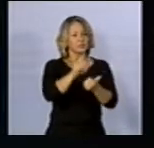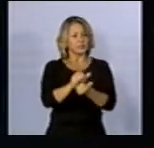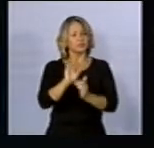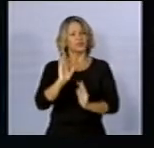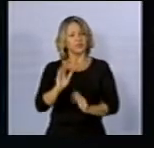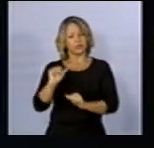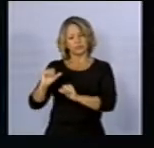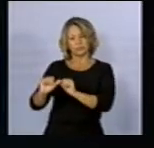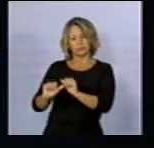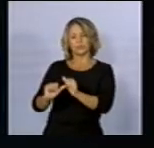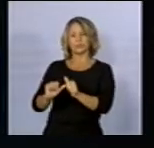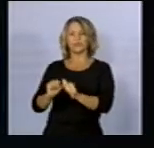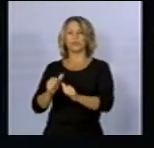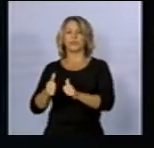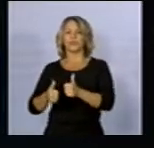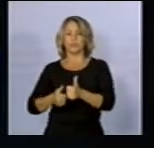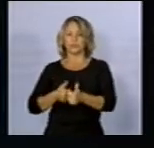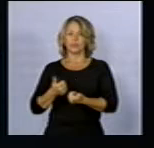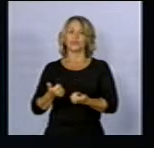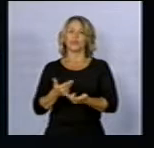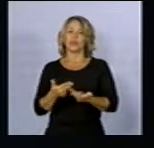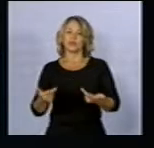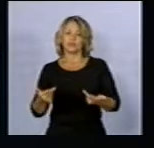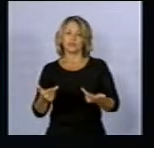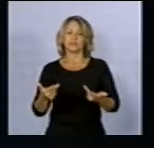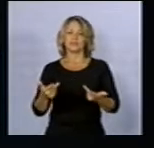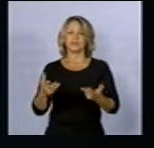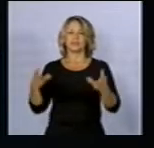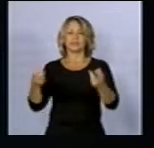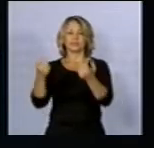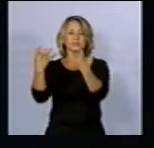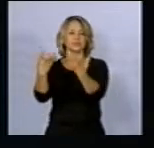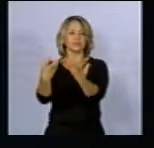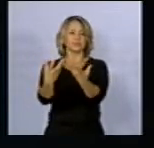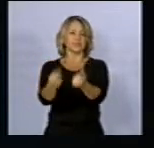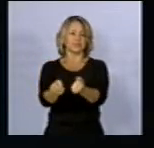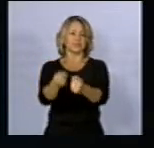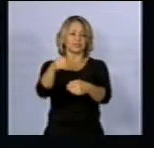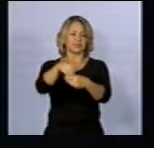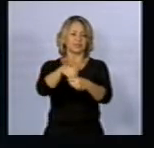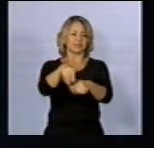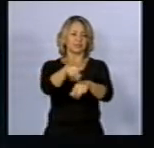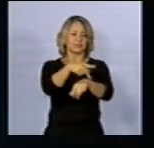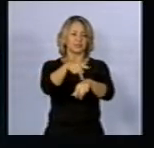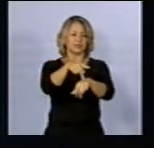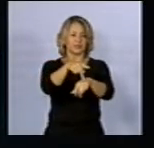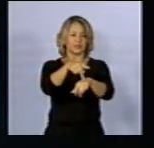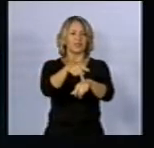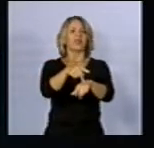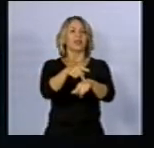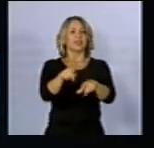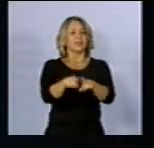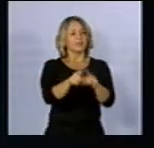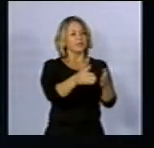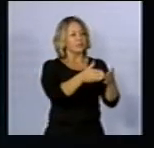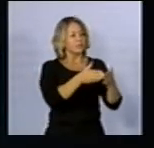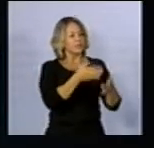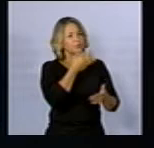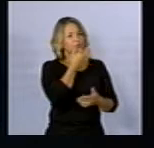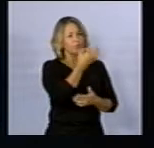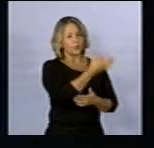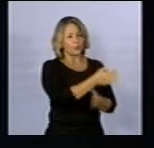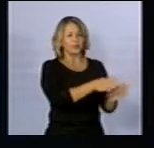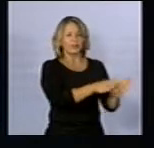modificando seus níveis considerados aceitáveis. Eu gostaria de recomendar, inclusive, ao